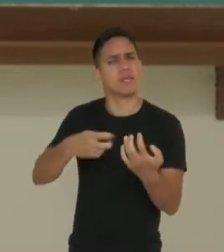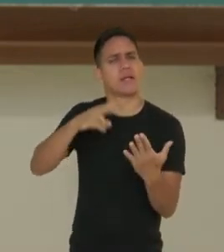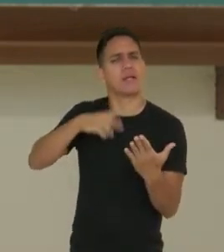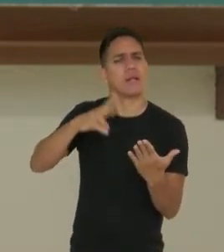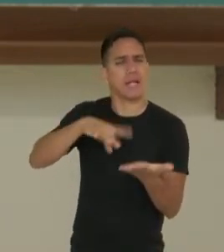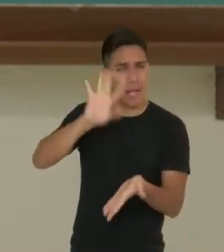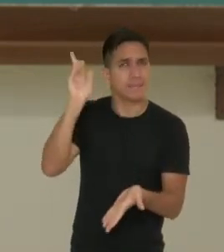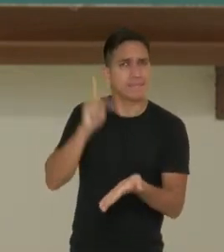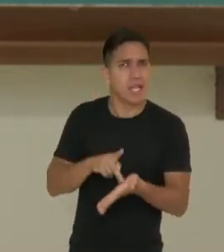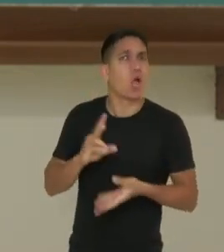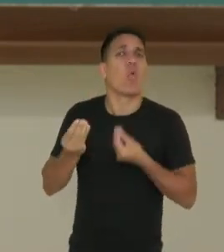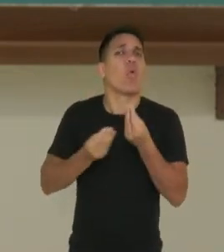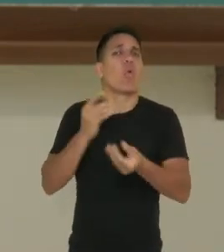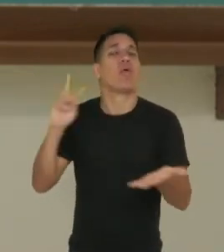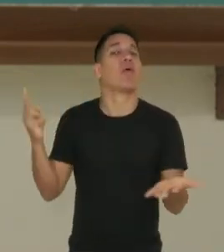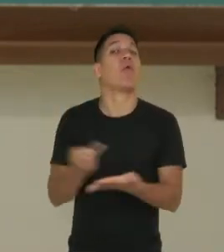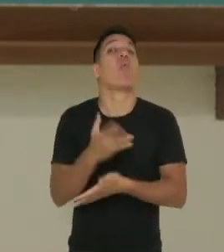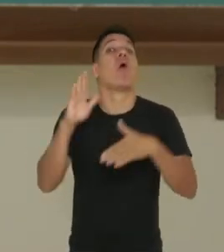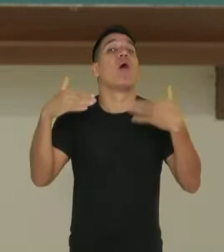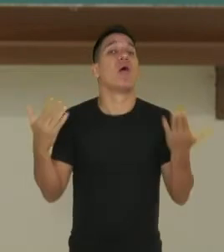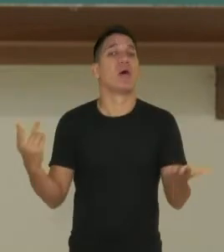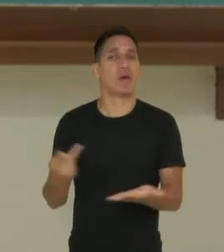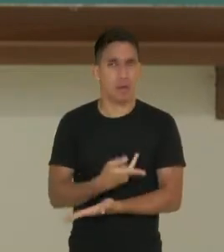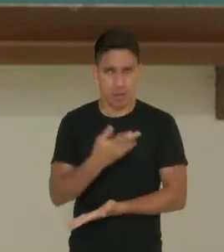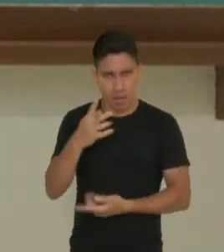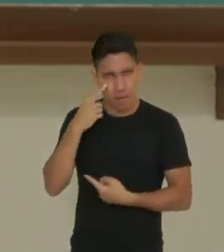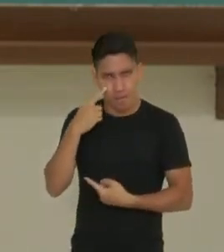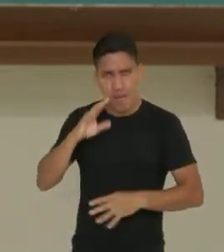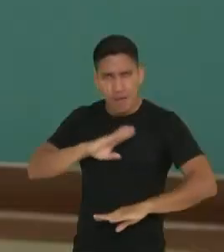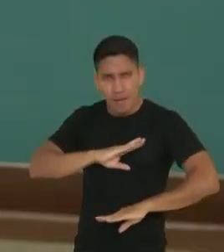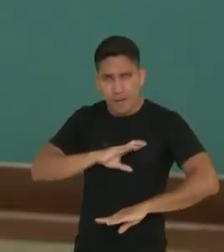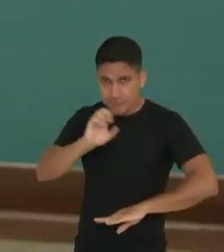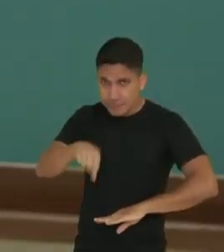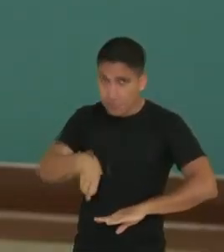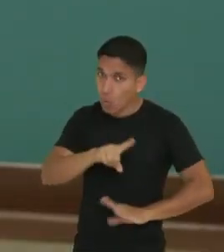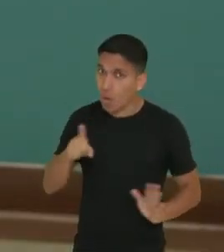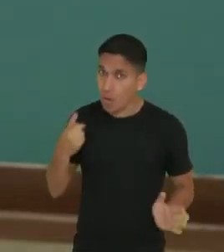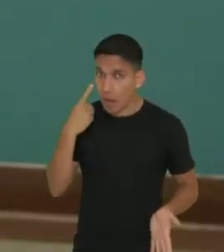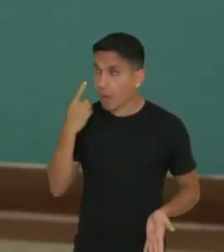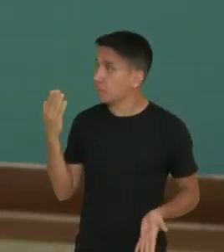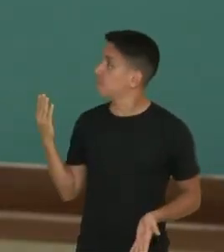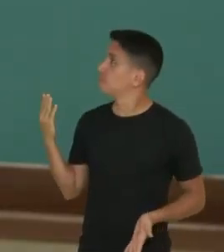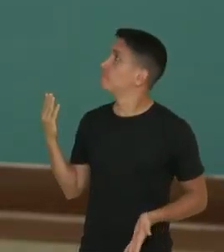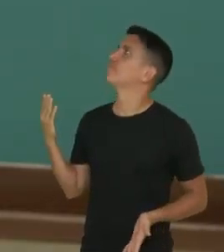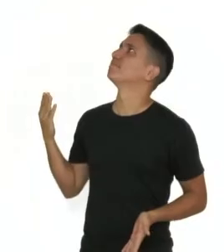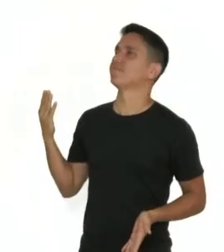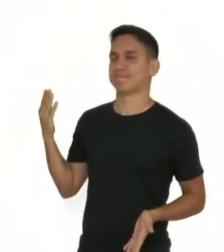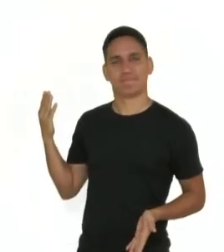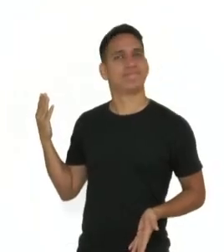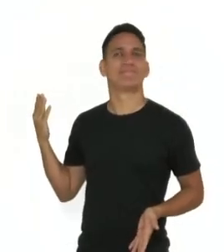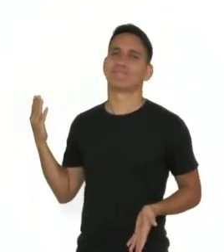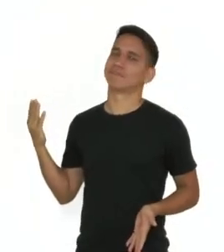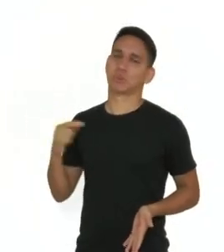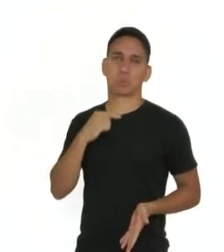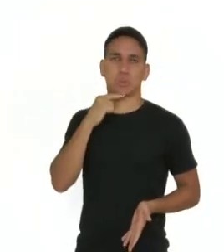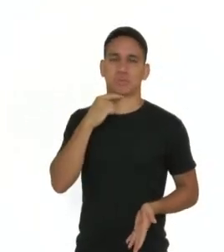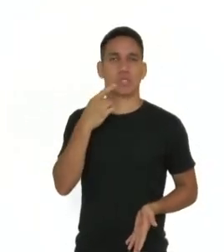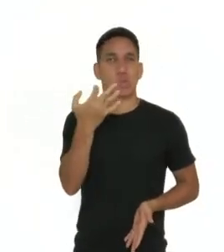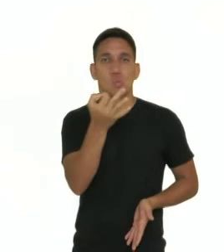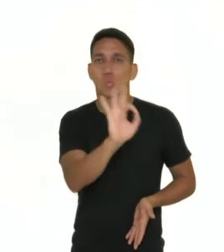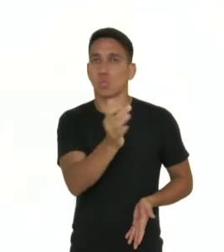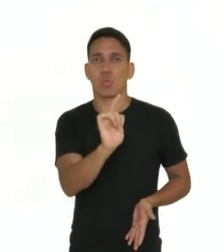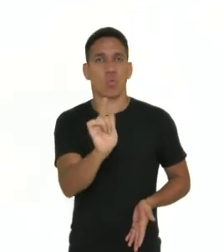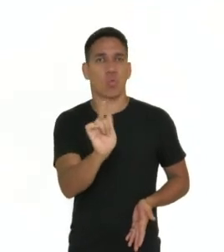precisamente quando ocorreu o fato ou não? Vamos ver? Olha lá, não há precisão, né,